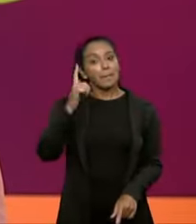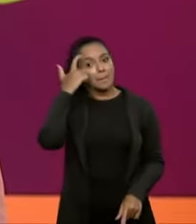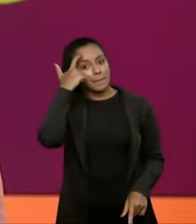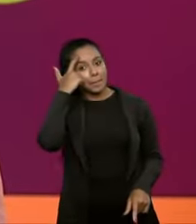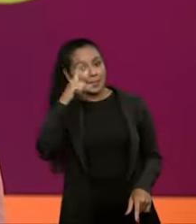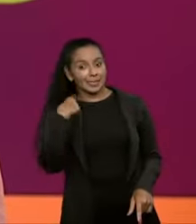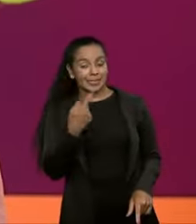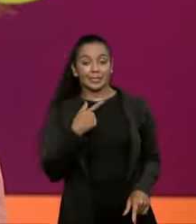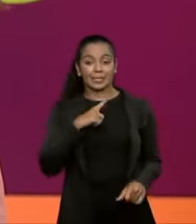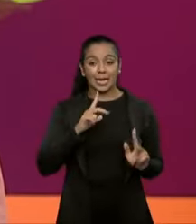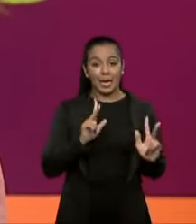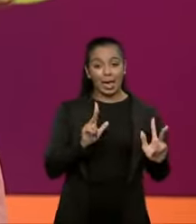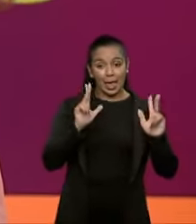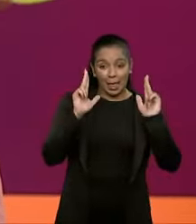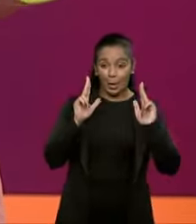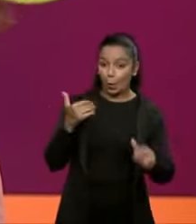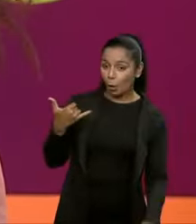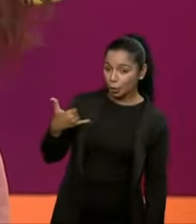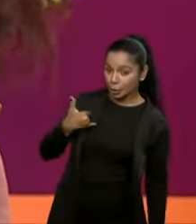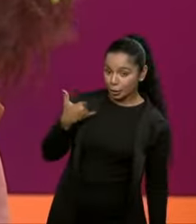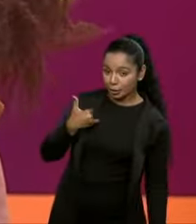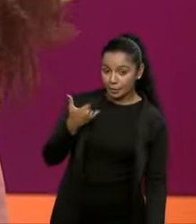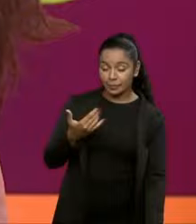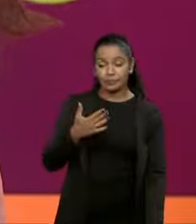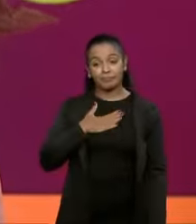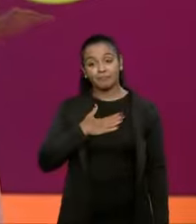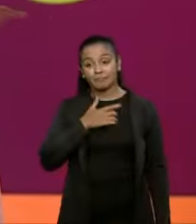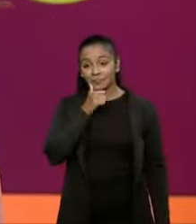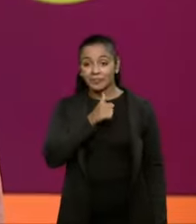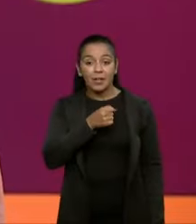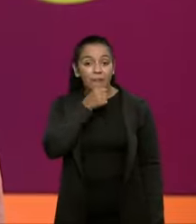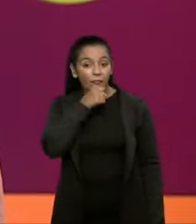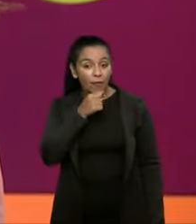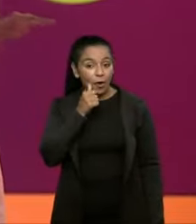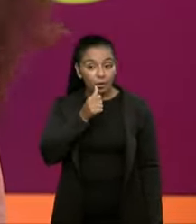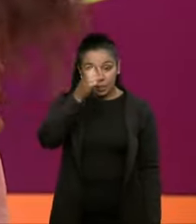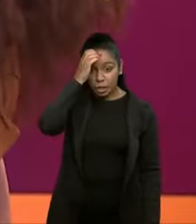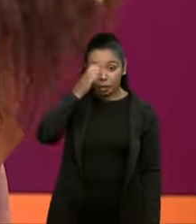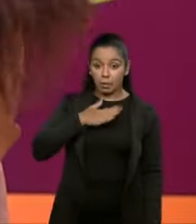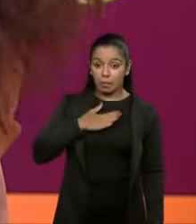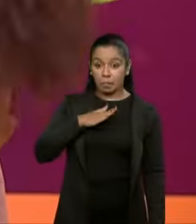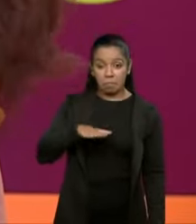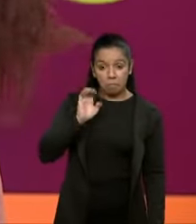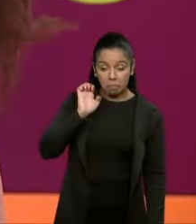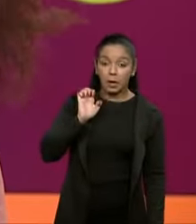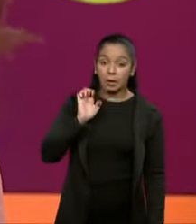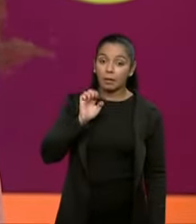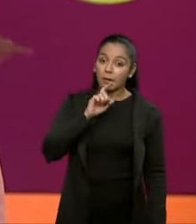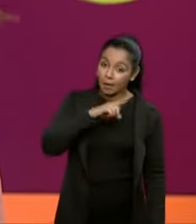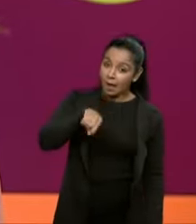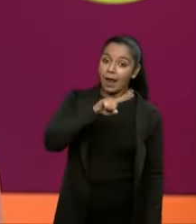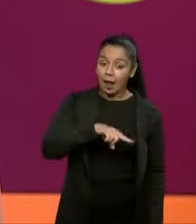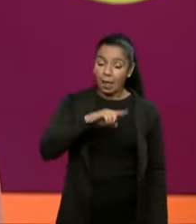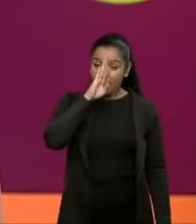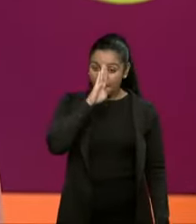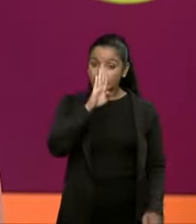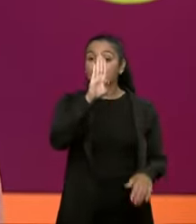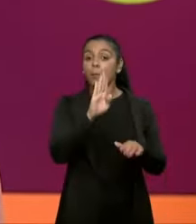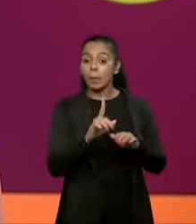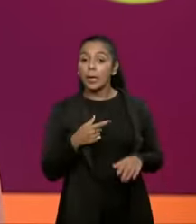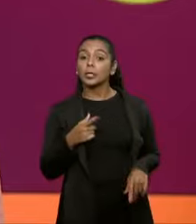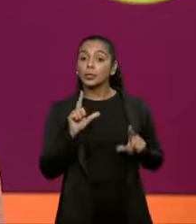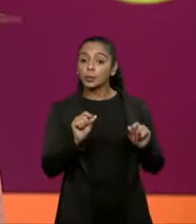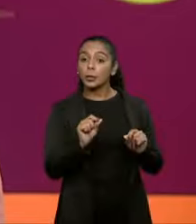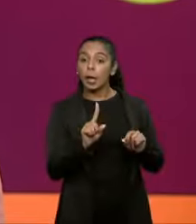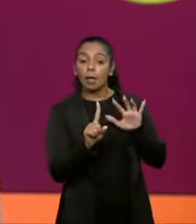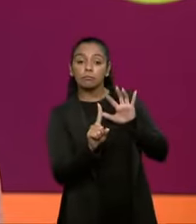inclusive, a gente tem recortes de idade, né? A minha avó, a minha tia, a minha mãe, elas são principalmente influenciadas pela